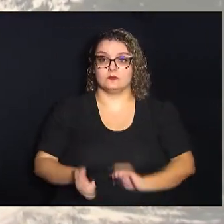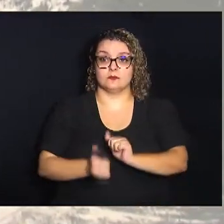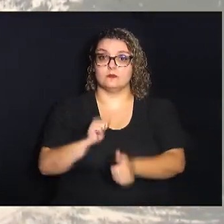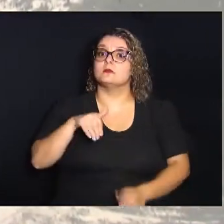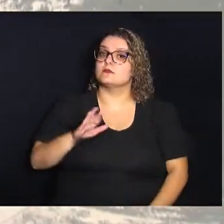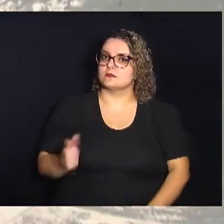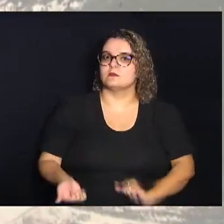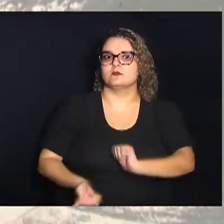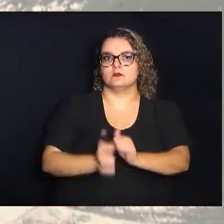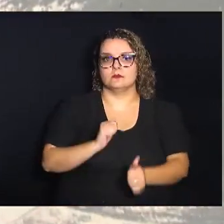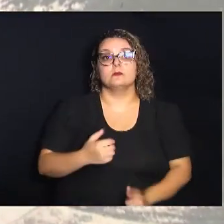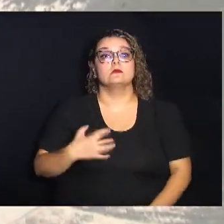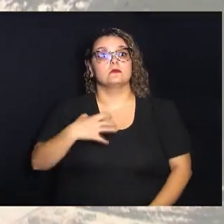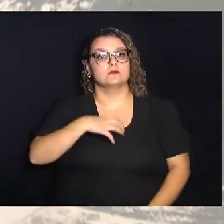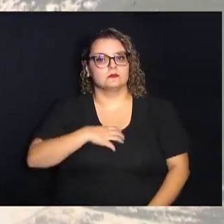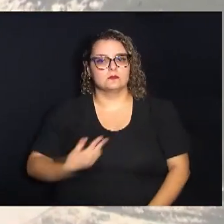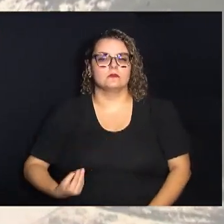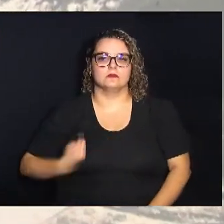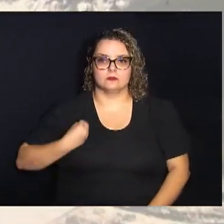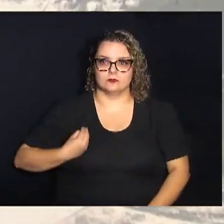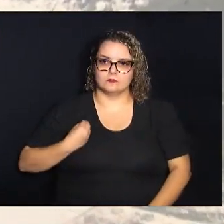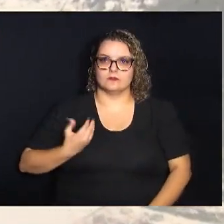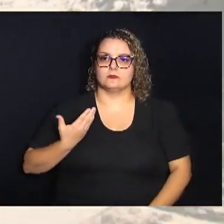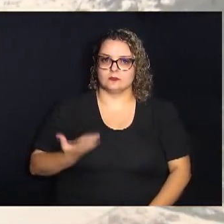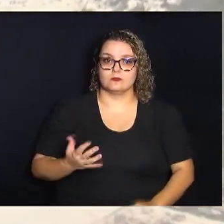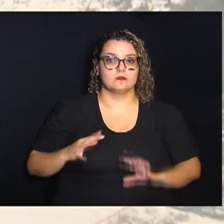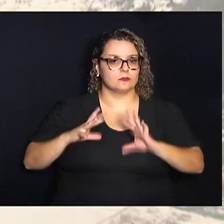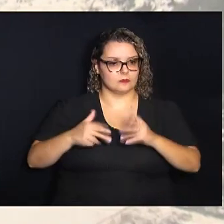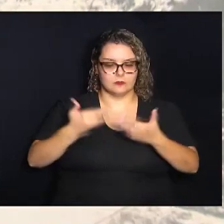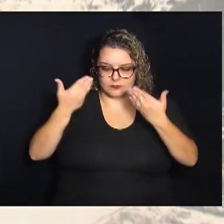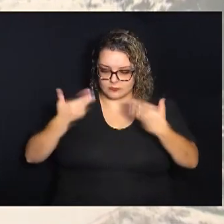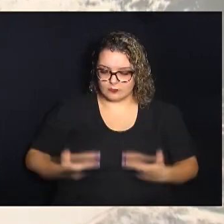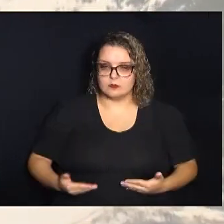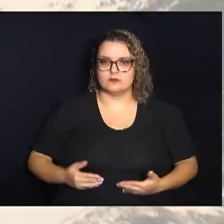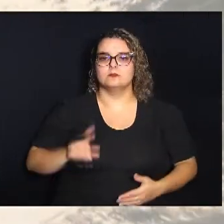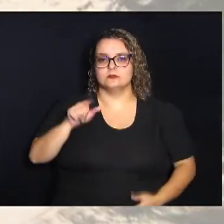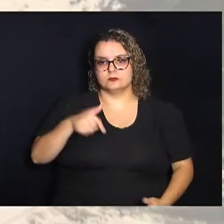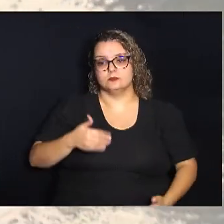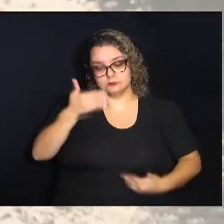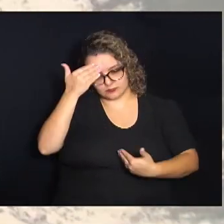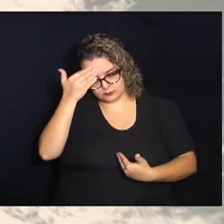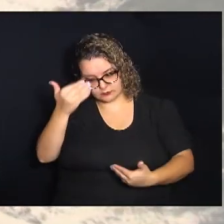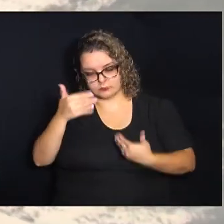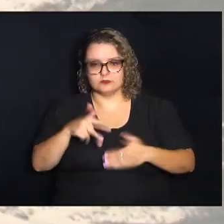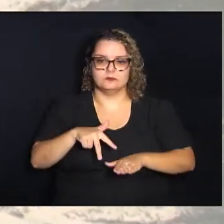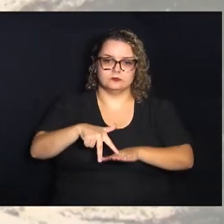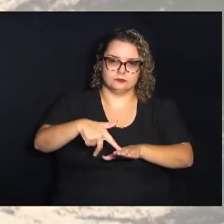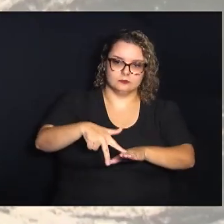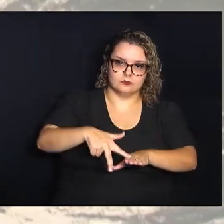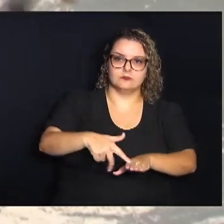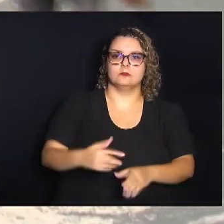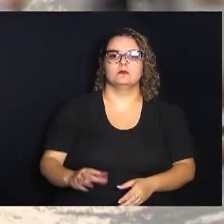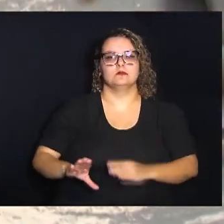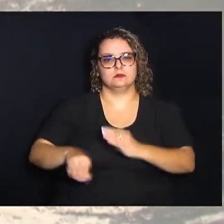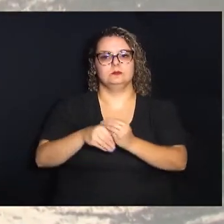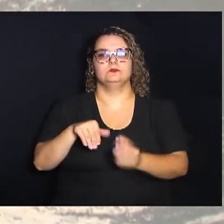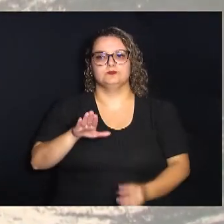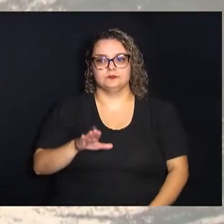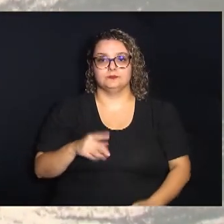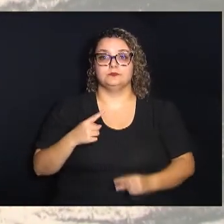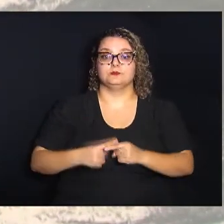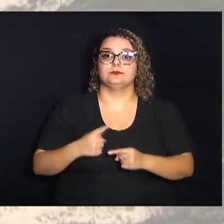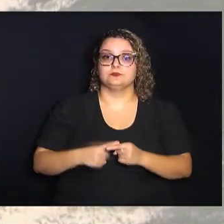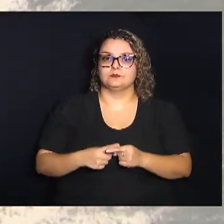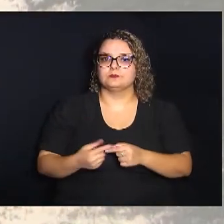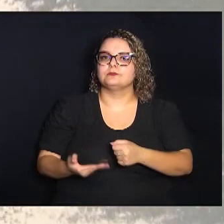esporte, ele é um estilo de vida, é o meu estilo de vida, tudo que eu sou eu agradeço ao skate, inclusive, e acredito que ele vai crescer ainda mais, porque isso aqui tem princípios